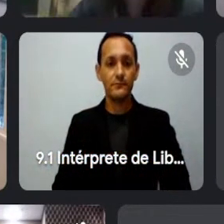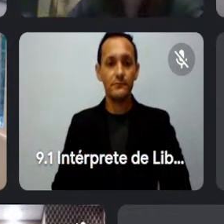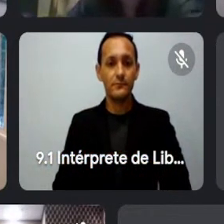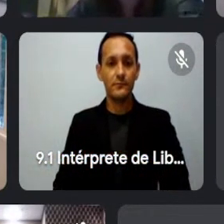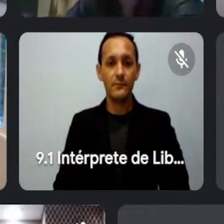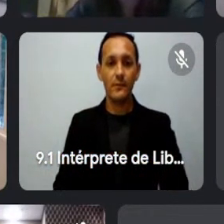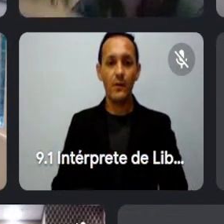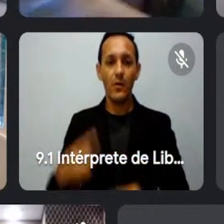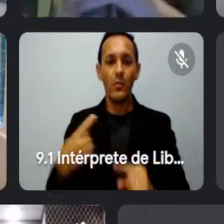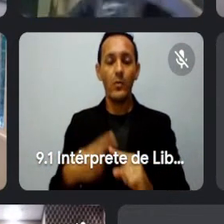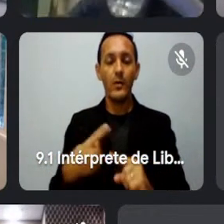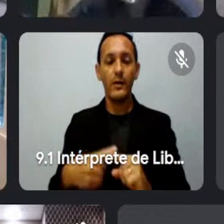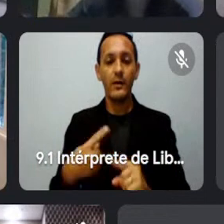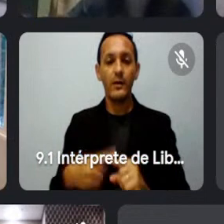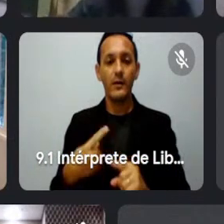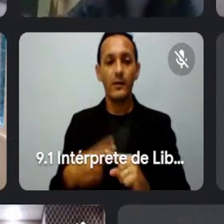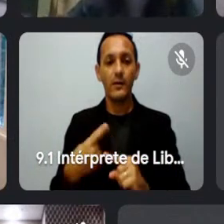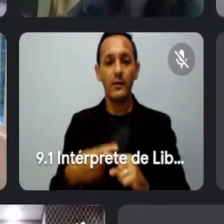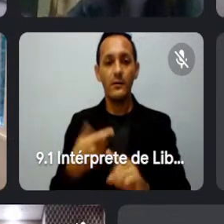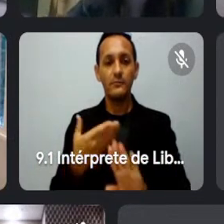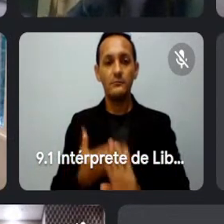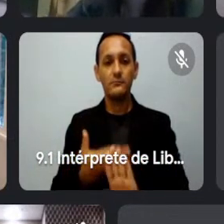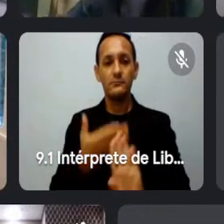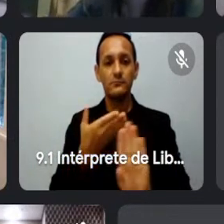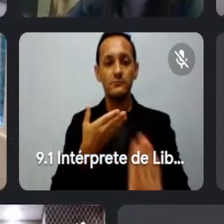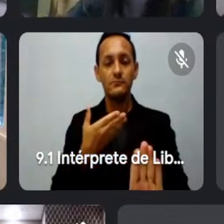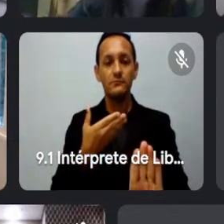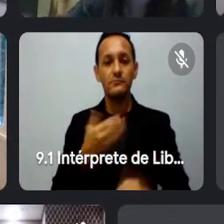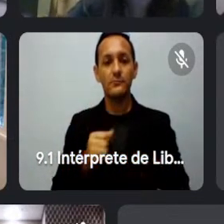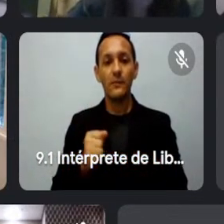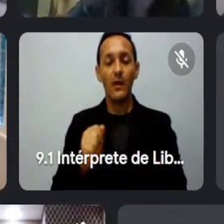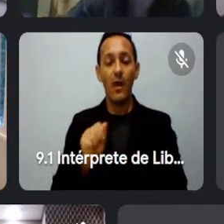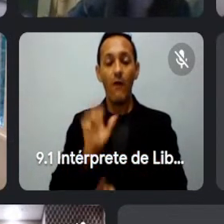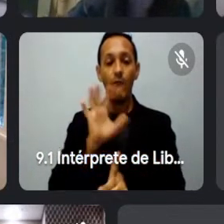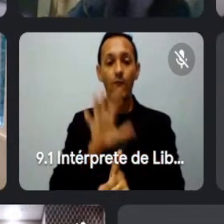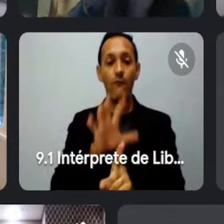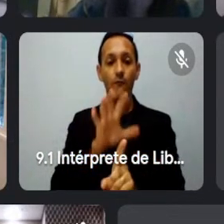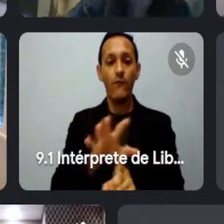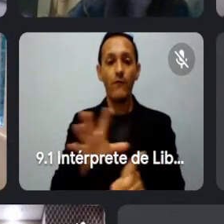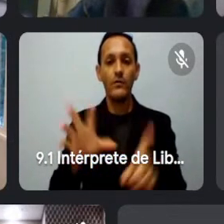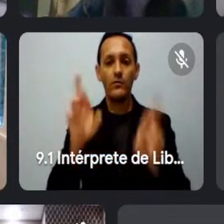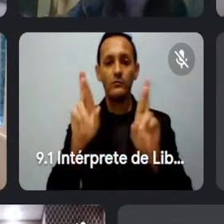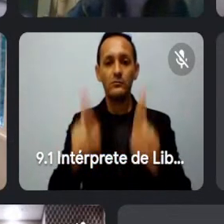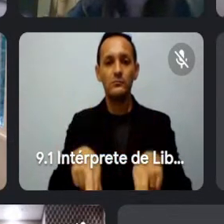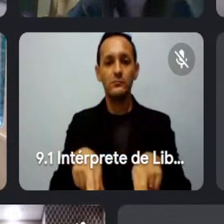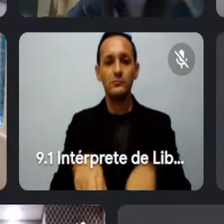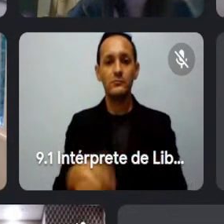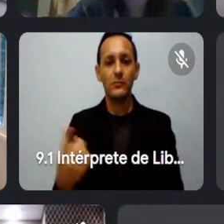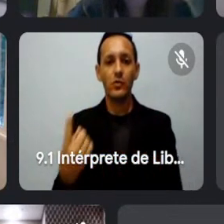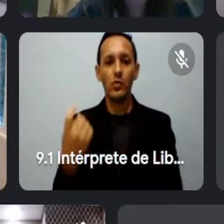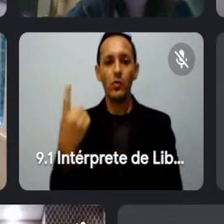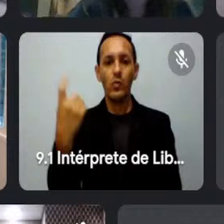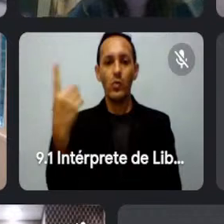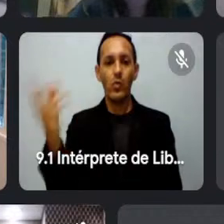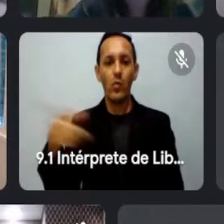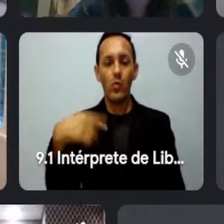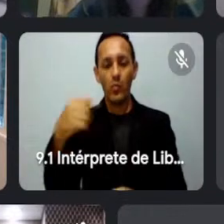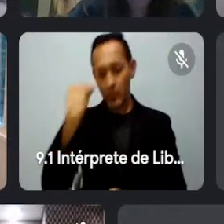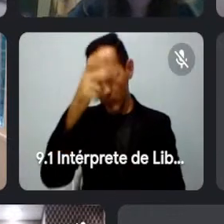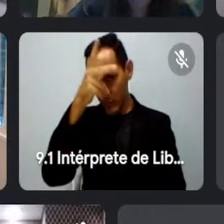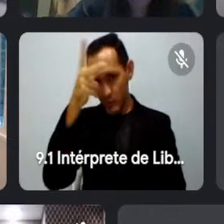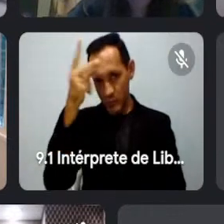E afasta né a possível influência no resultado ainda que deu um único eleitor